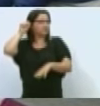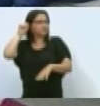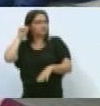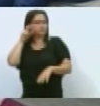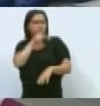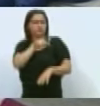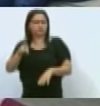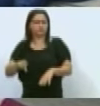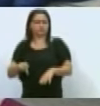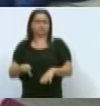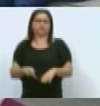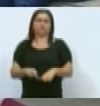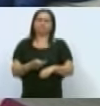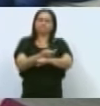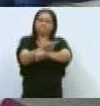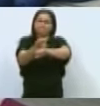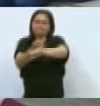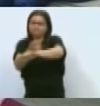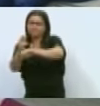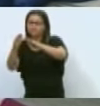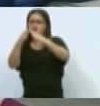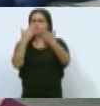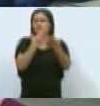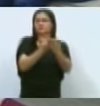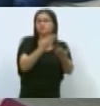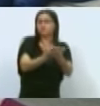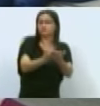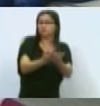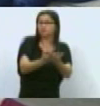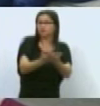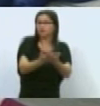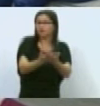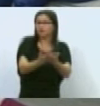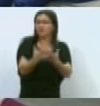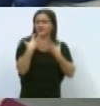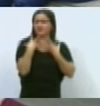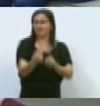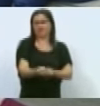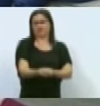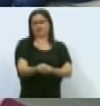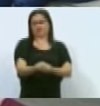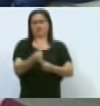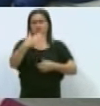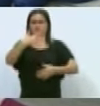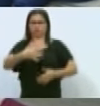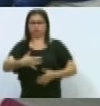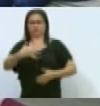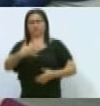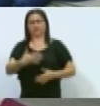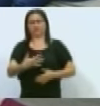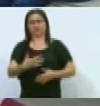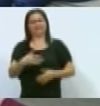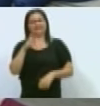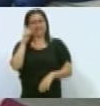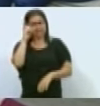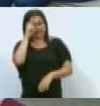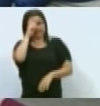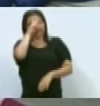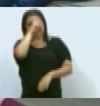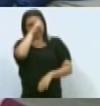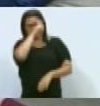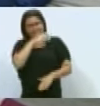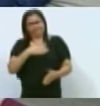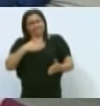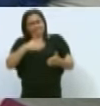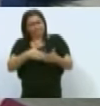estamos procurando uma escola aí que seja adequada, né? Uhum. Que esse é a parte mais difícil. Então, a batalha é essa,